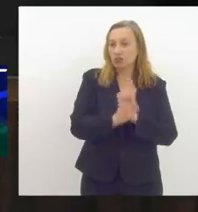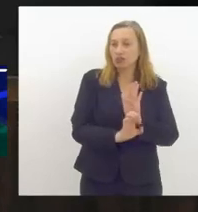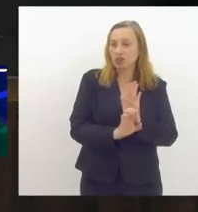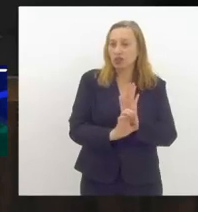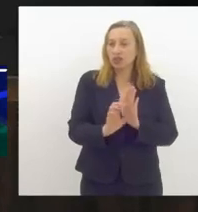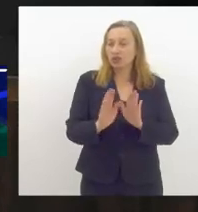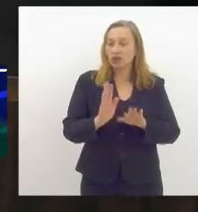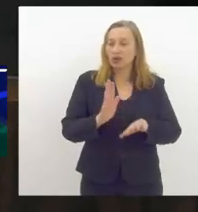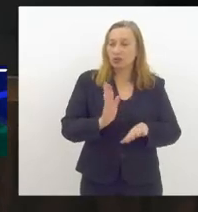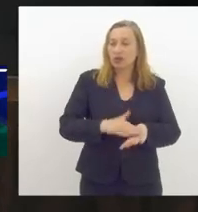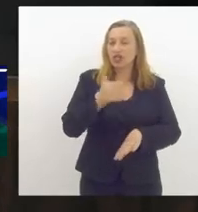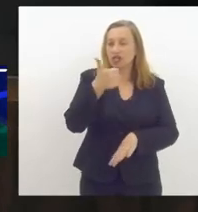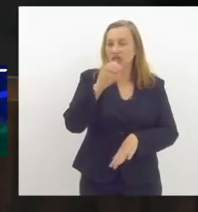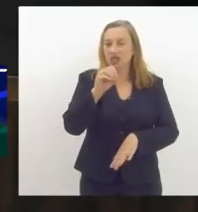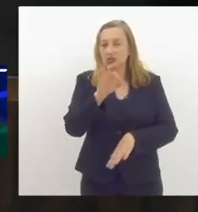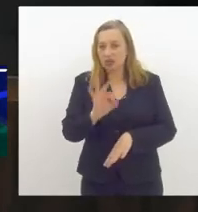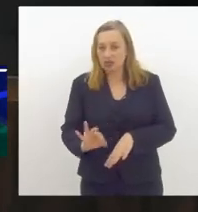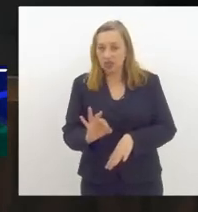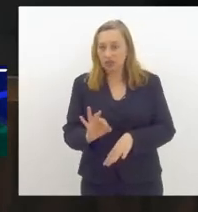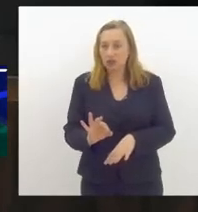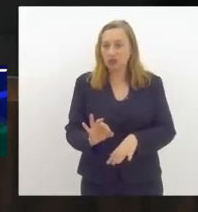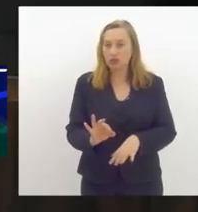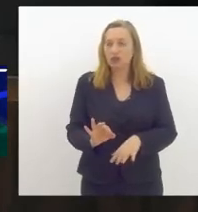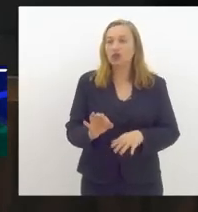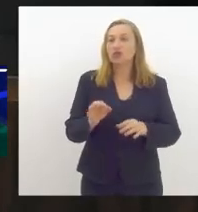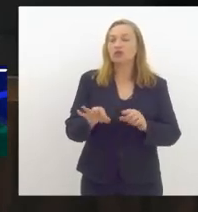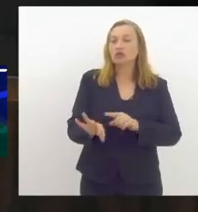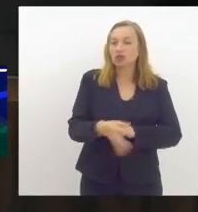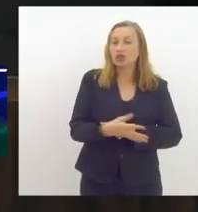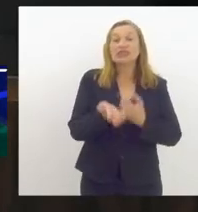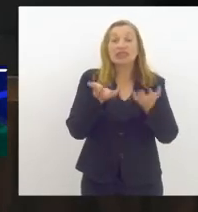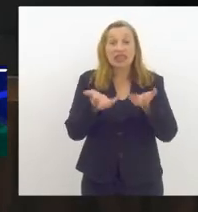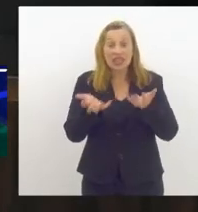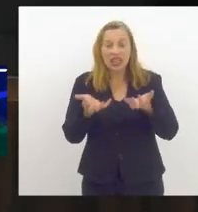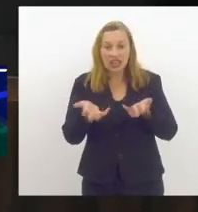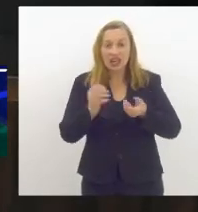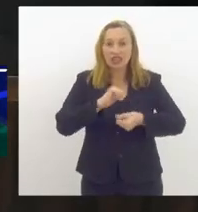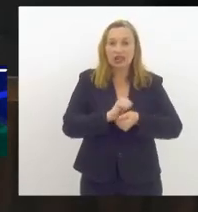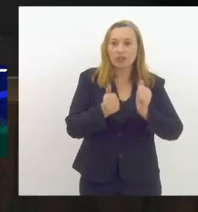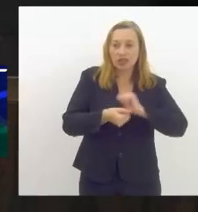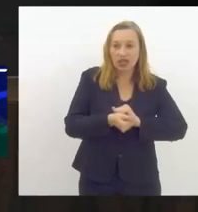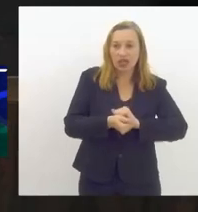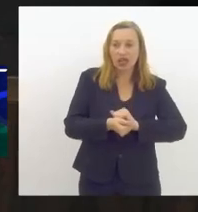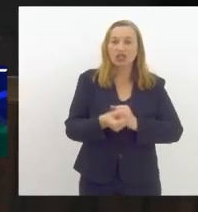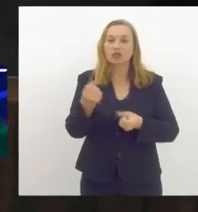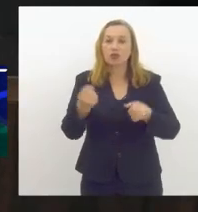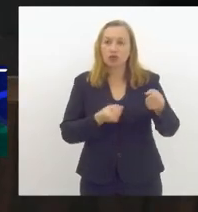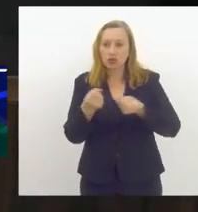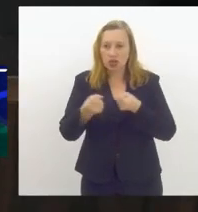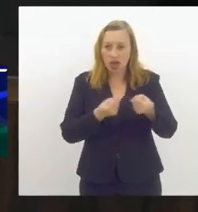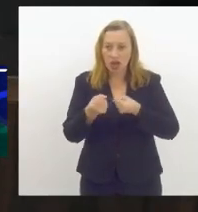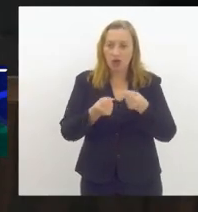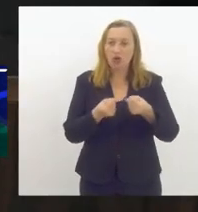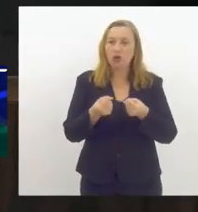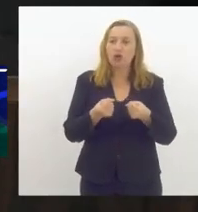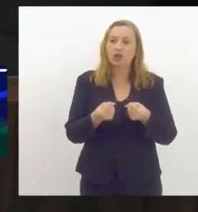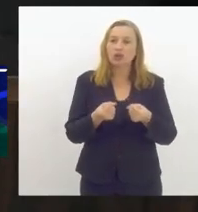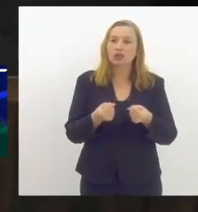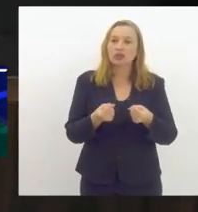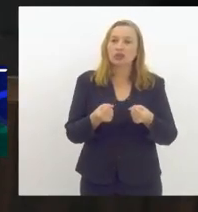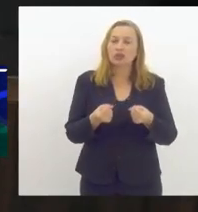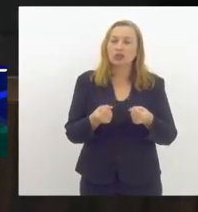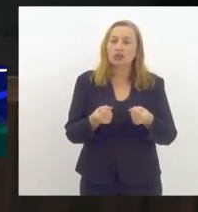aumentar esse valor de 10 porcento por aqui os taxista que queiram adaptar os seus automóveis é